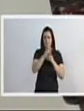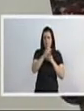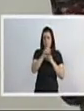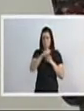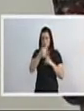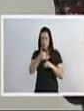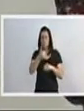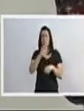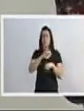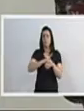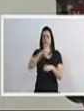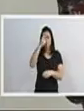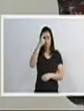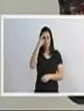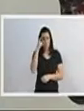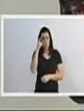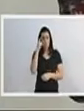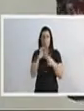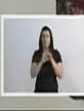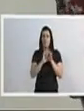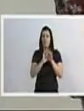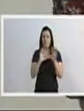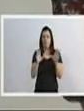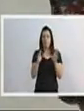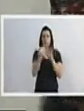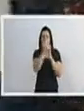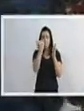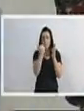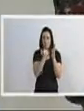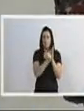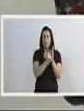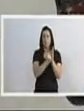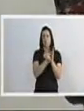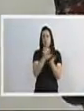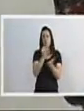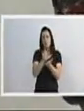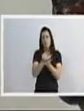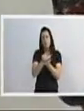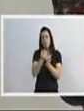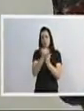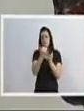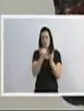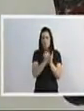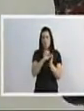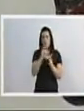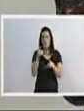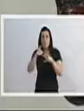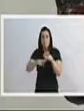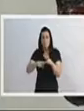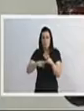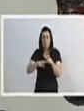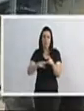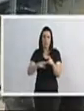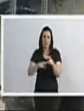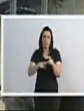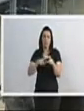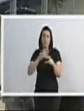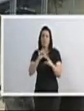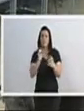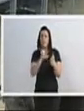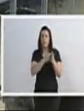vereador Jefferson Forrest, que autoriza a concessão de desconto no pagamento do IPTU inscrito em dívida ativa aos contribuintes que quitarem o tributo antes